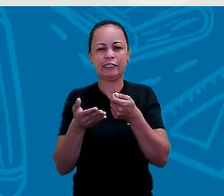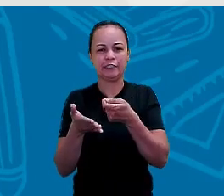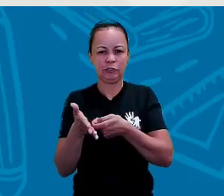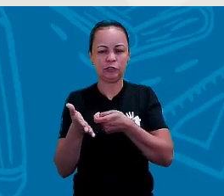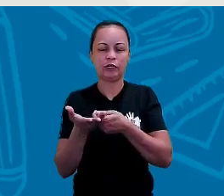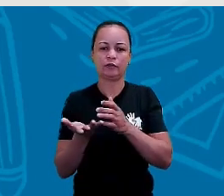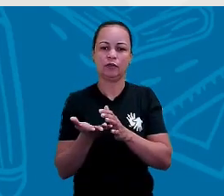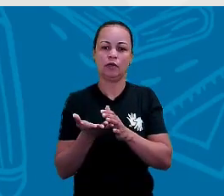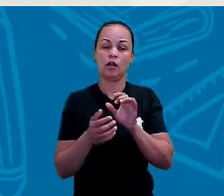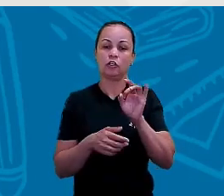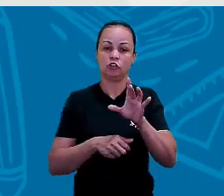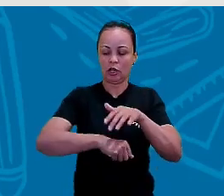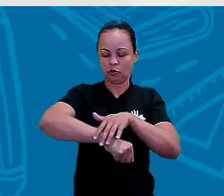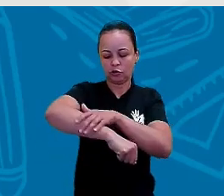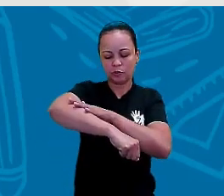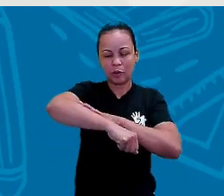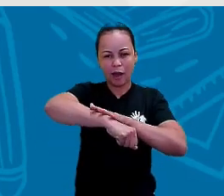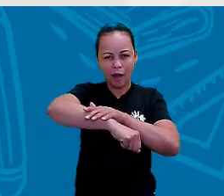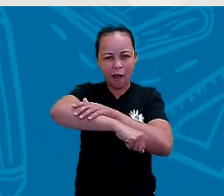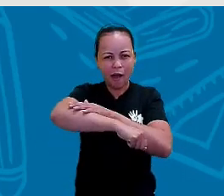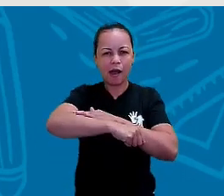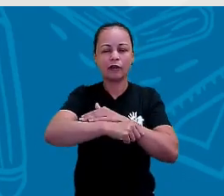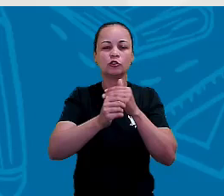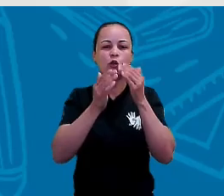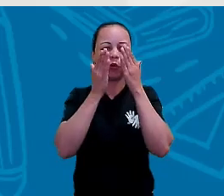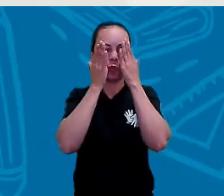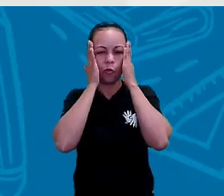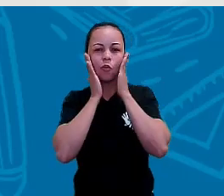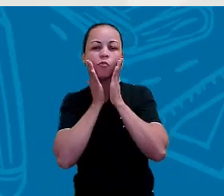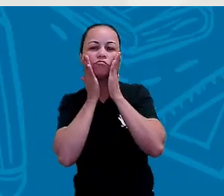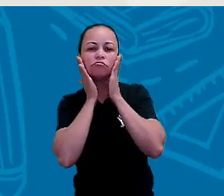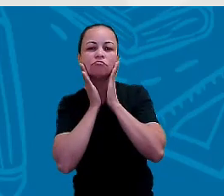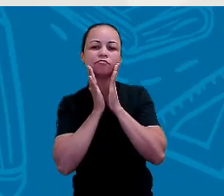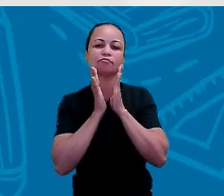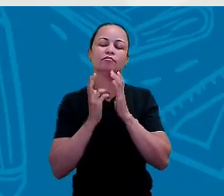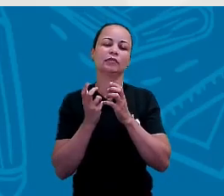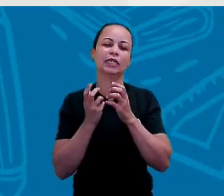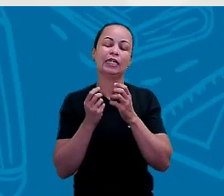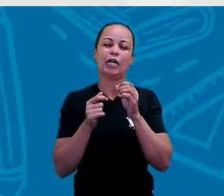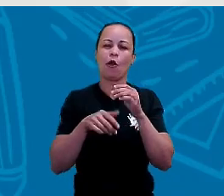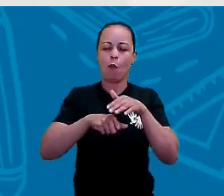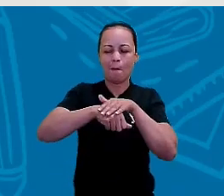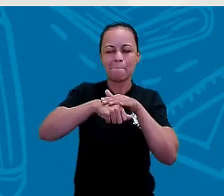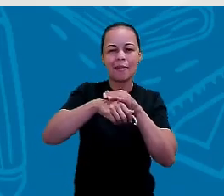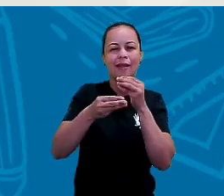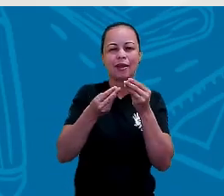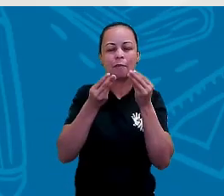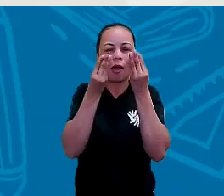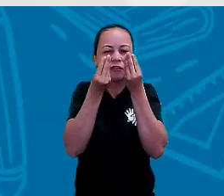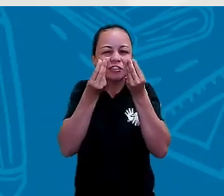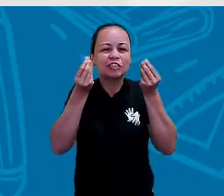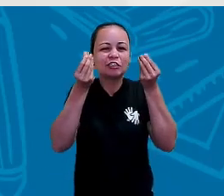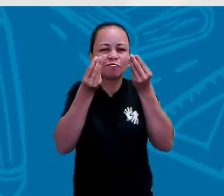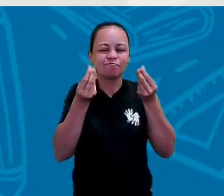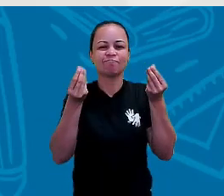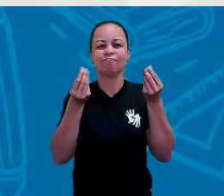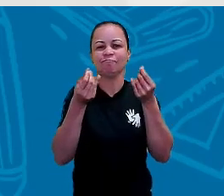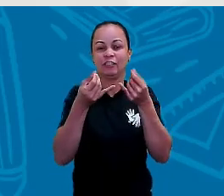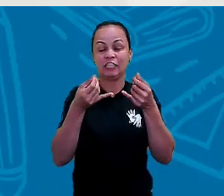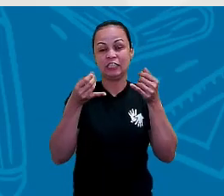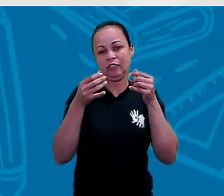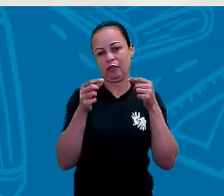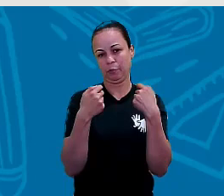resistente. Já os nossos braços, o nosso rosto, são uma pelezinha mais fina, que precisa de um